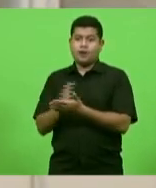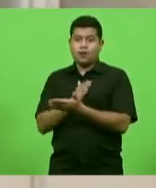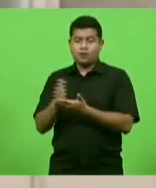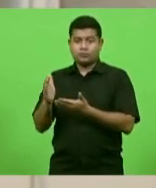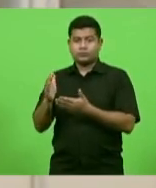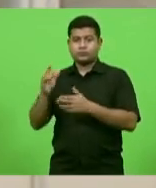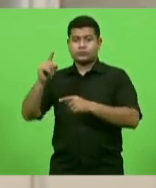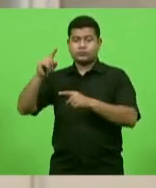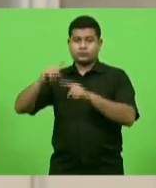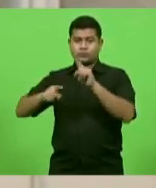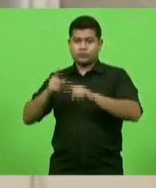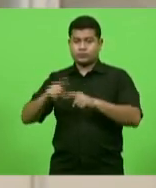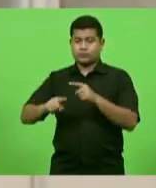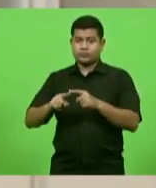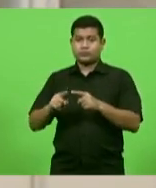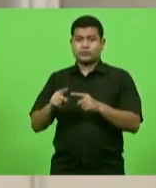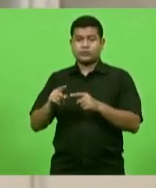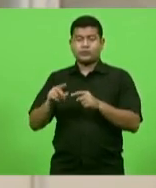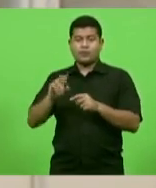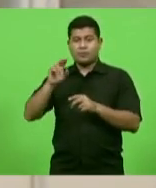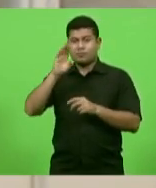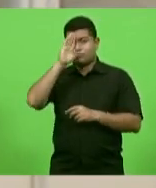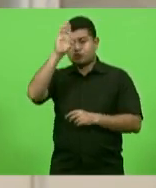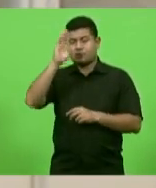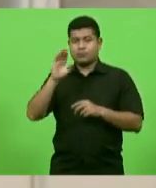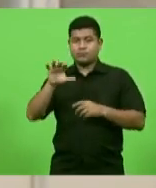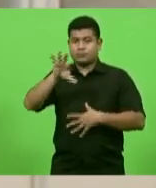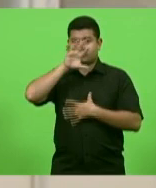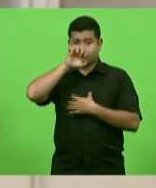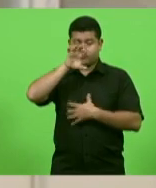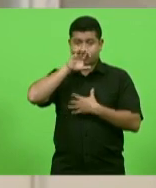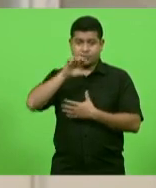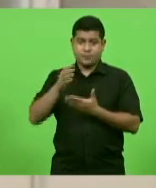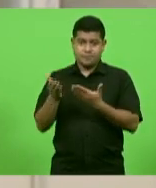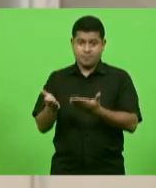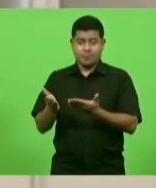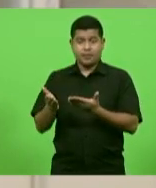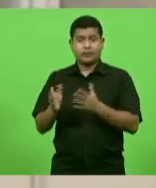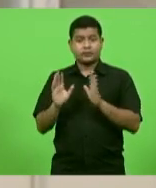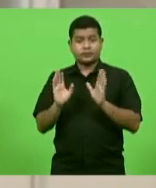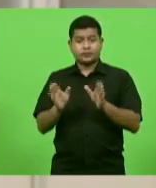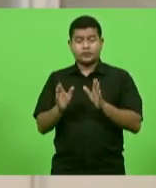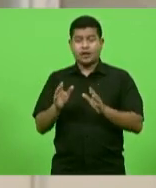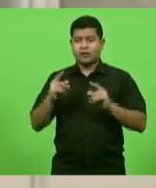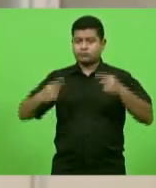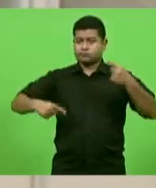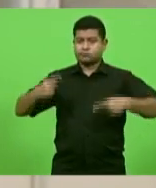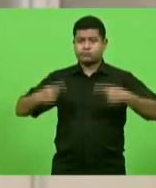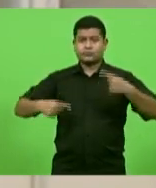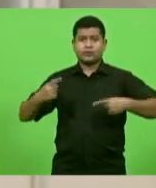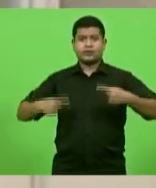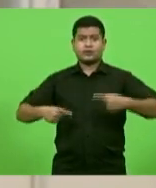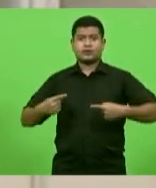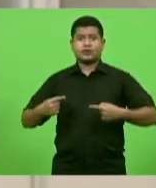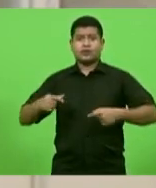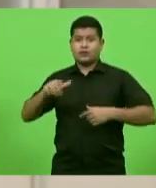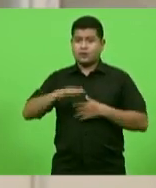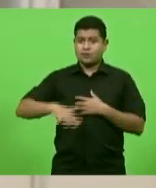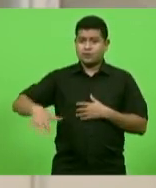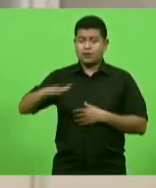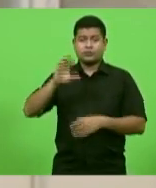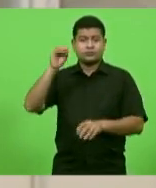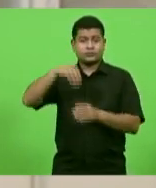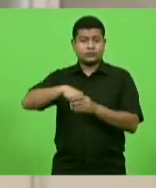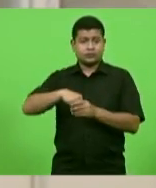dentre eles os respiradores mecânicos visto que tais questões eram de batidas no